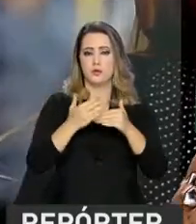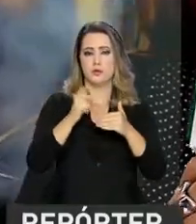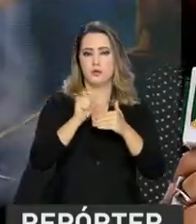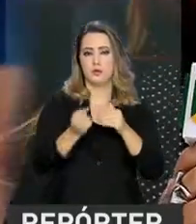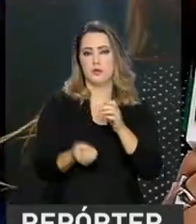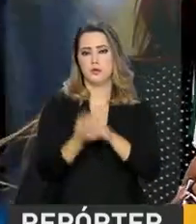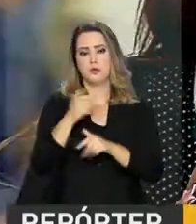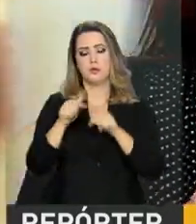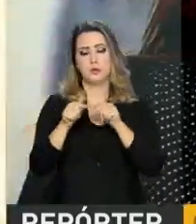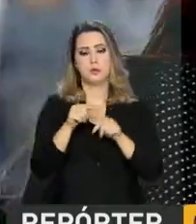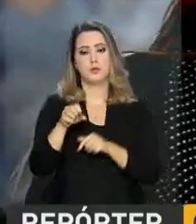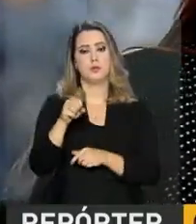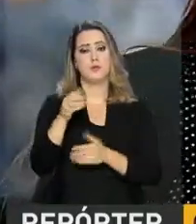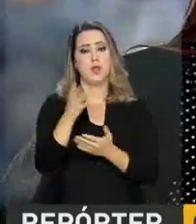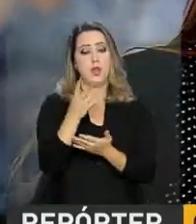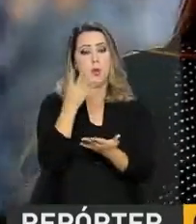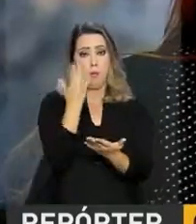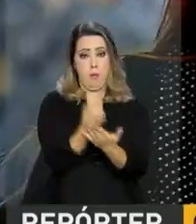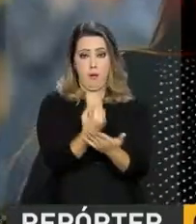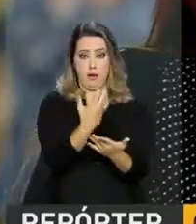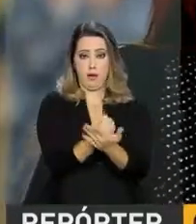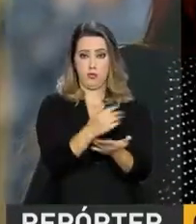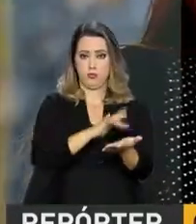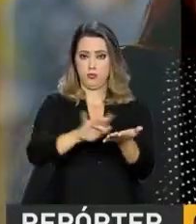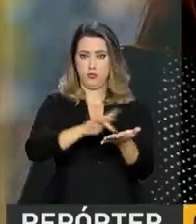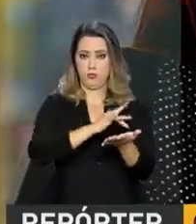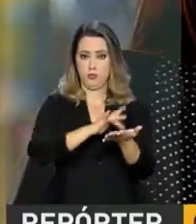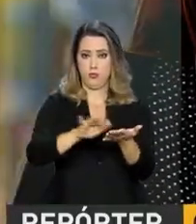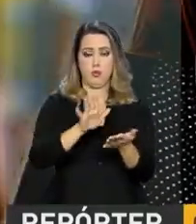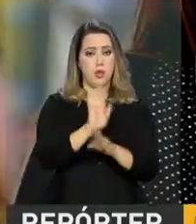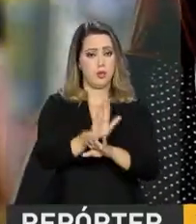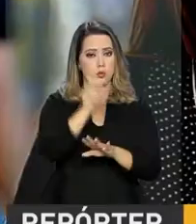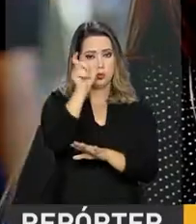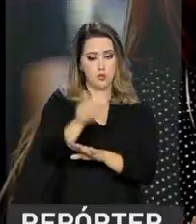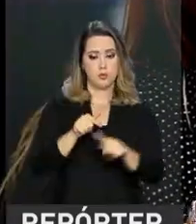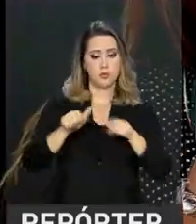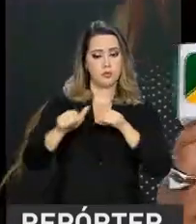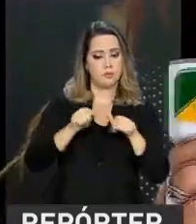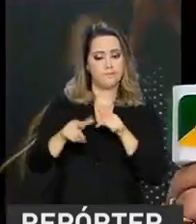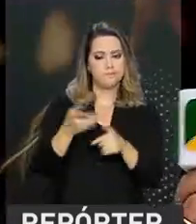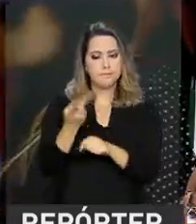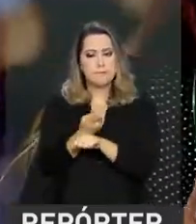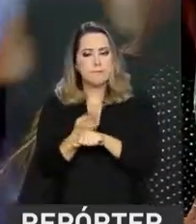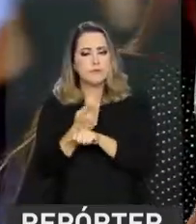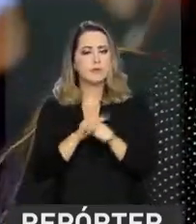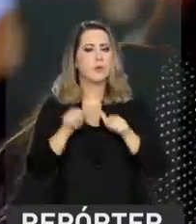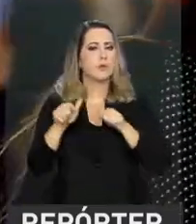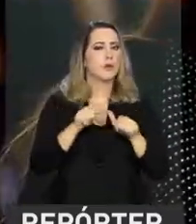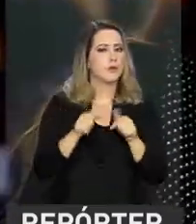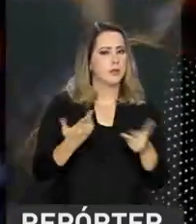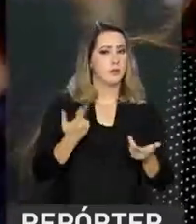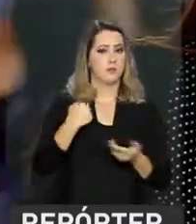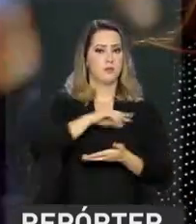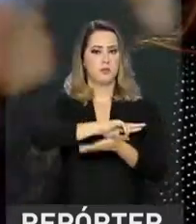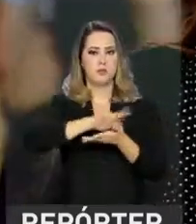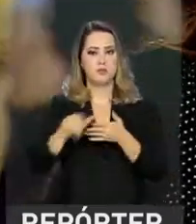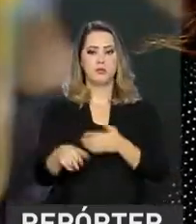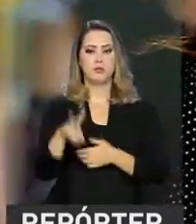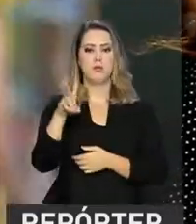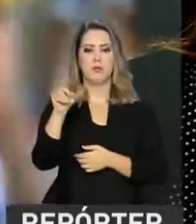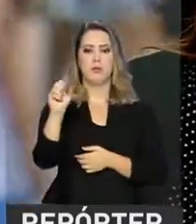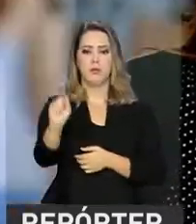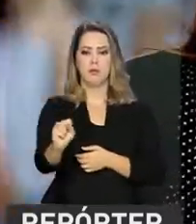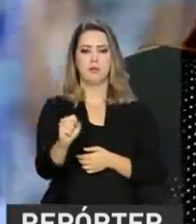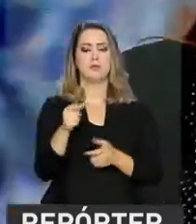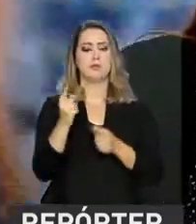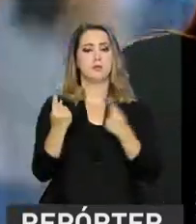é o Cinefácil, um aplicativo de celular que ajuda o trabalhador a encontrar de forma prática e fácil vagas adequadas ao